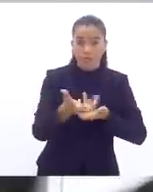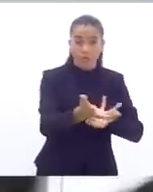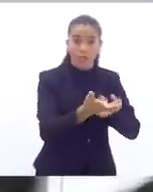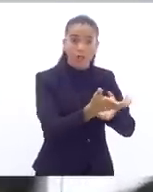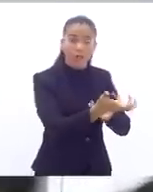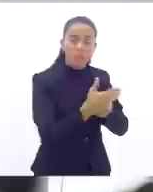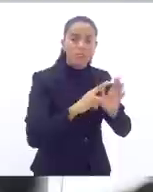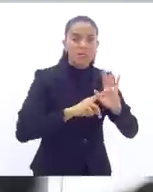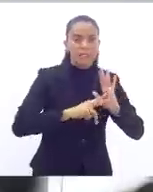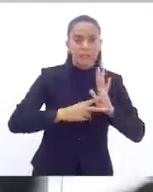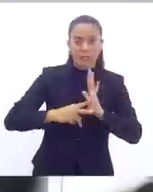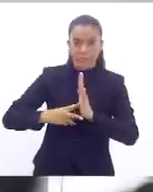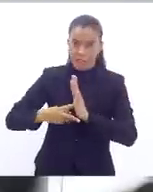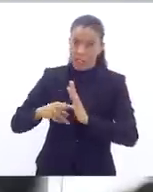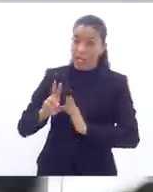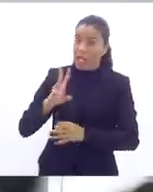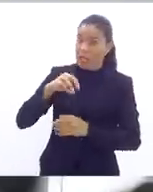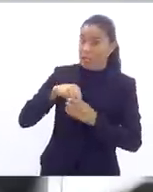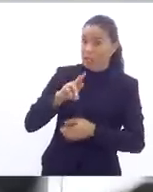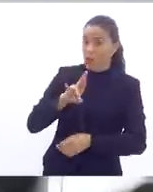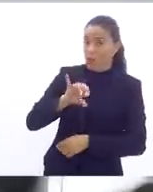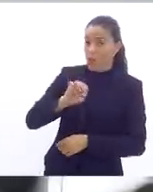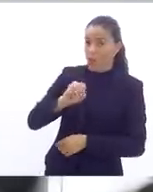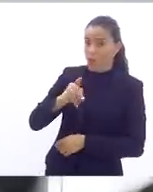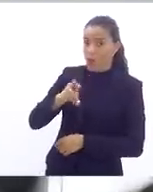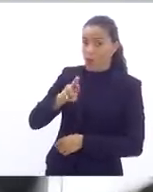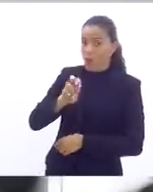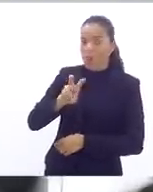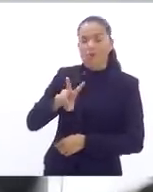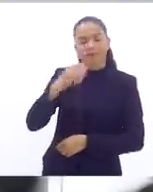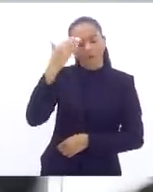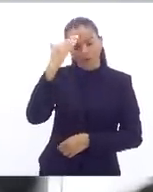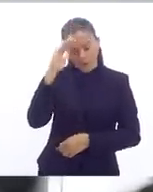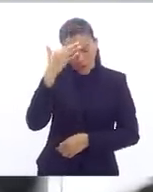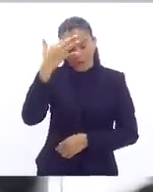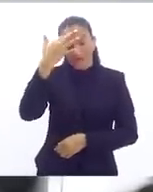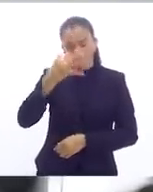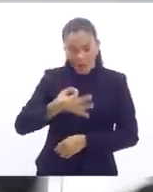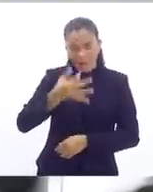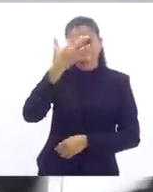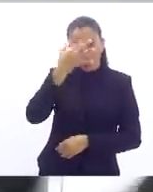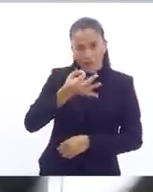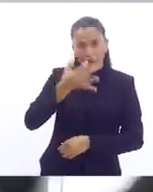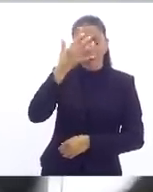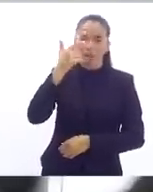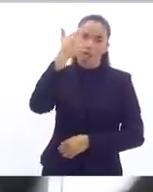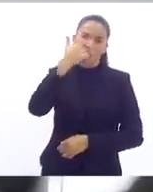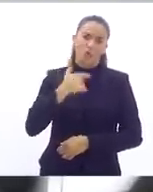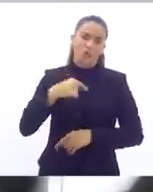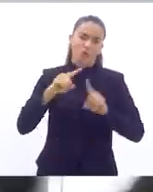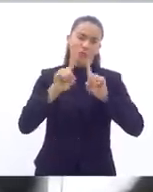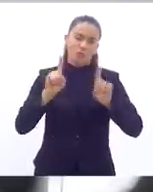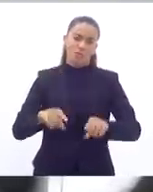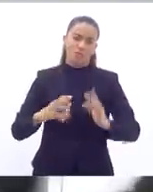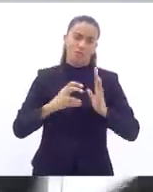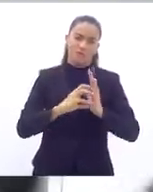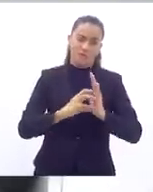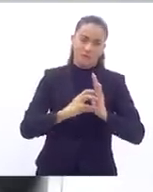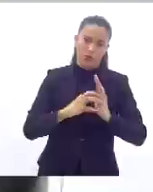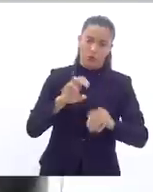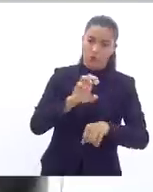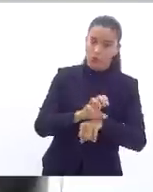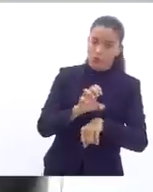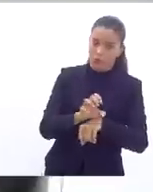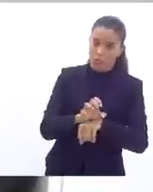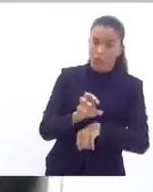no rioprevidência para explicar isso porque eu entendo a posição de vocês eu sei eu prezo muito eu sou servidor do estado eu sou servidor do